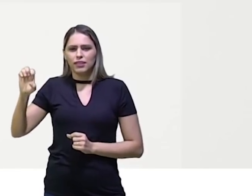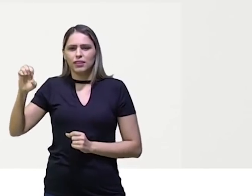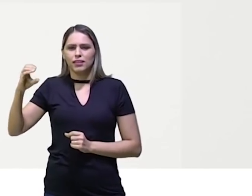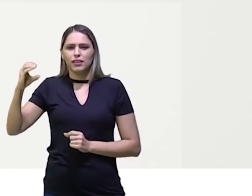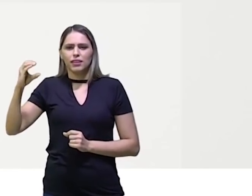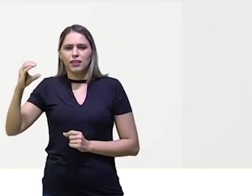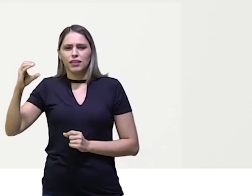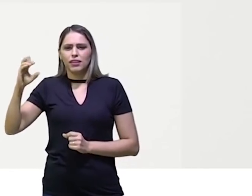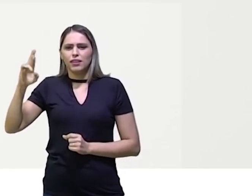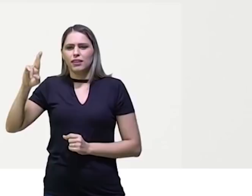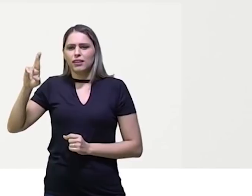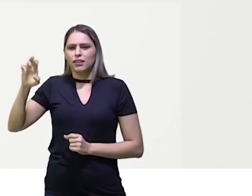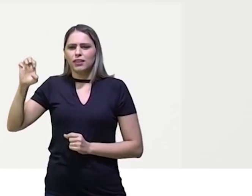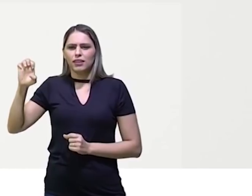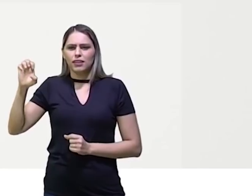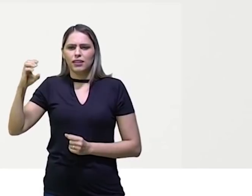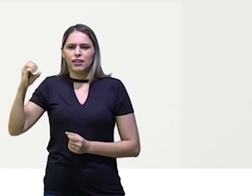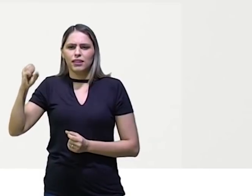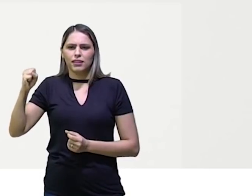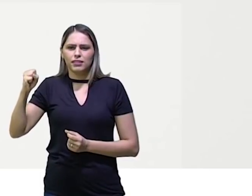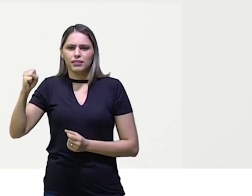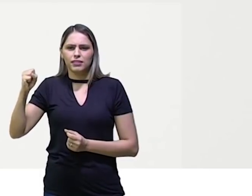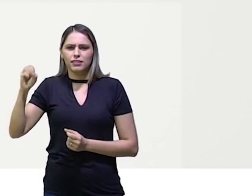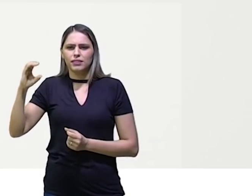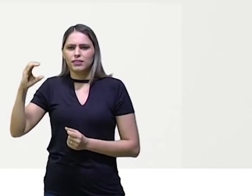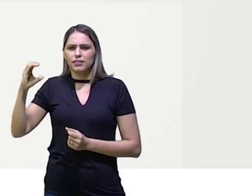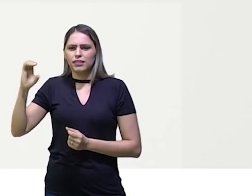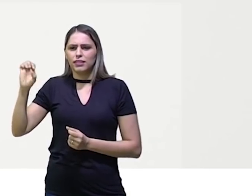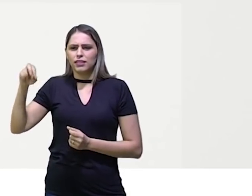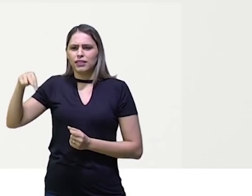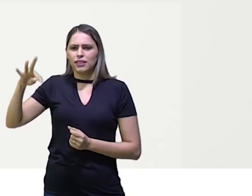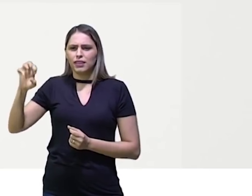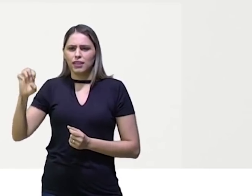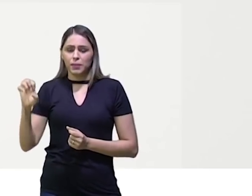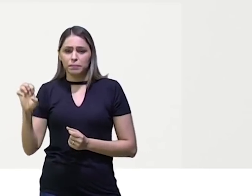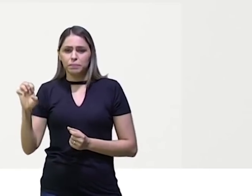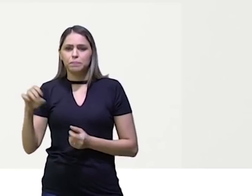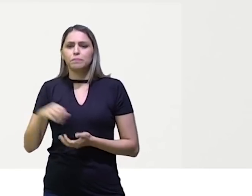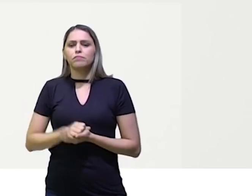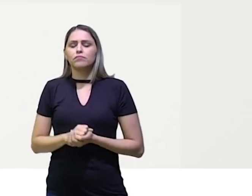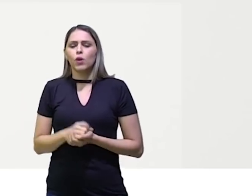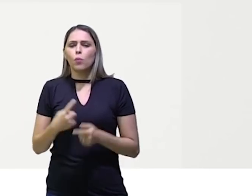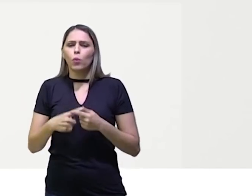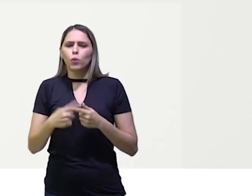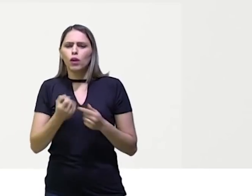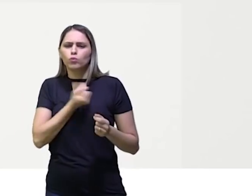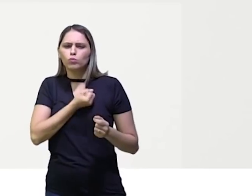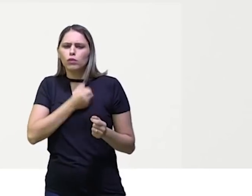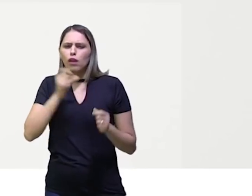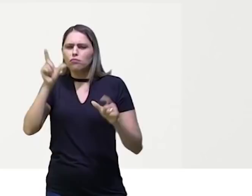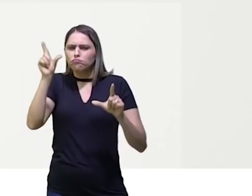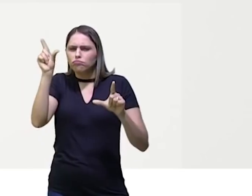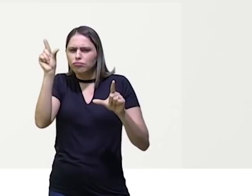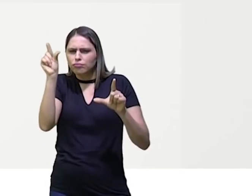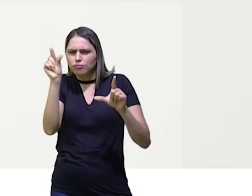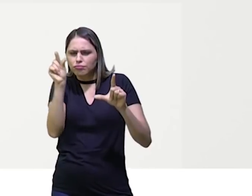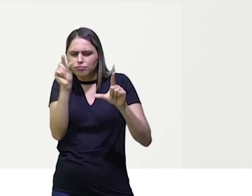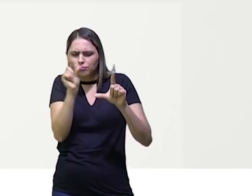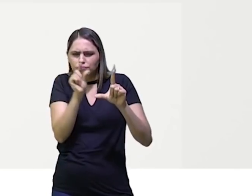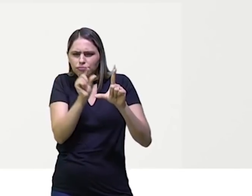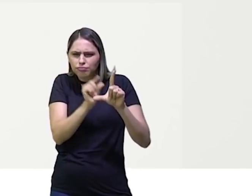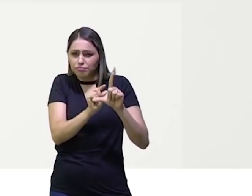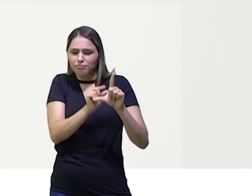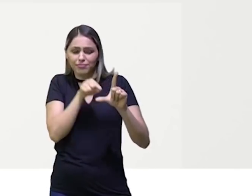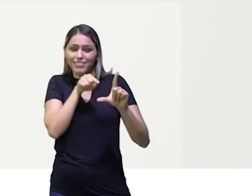decrescente, né? Desceu a escada, foi descendo, vai diminuindo o número, vai diminuindo até chegar naquele número